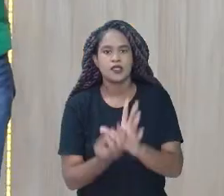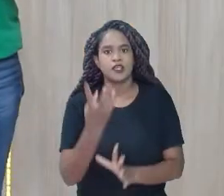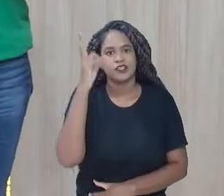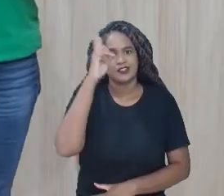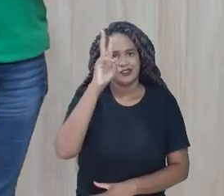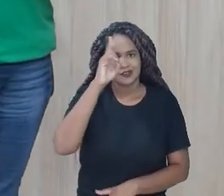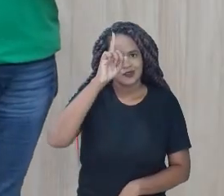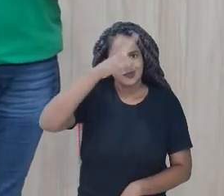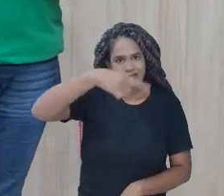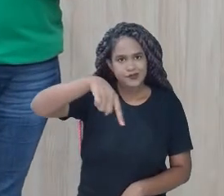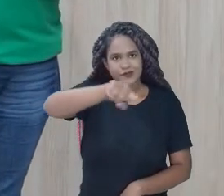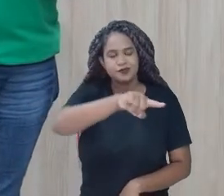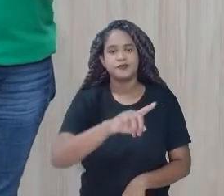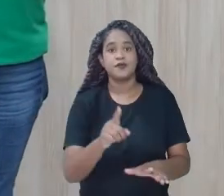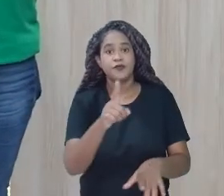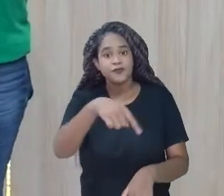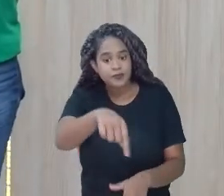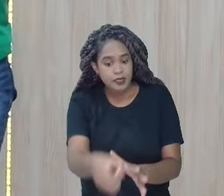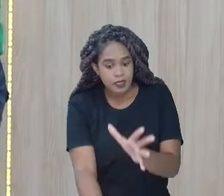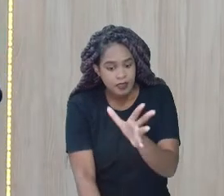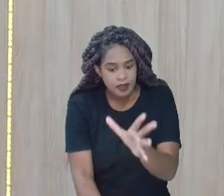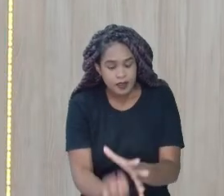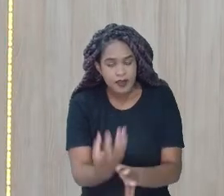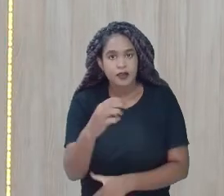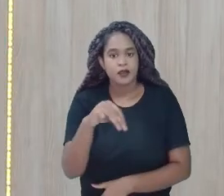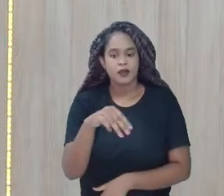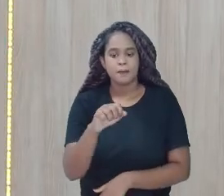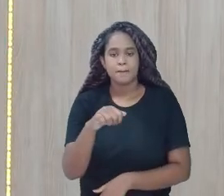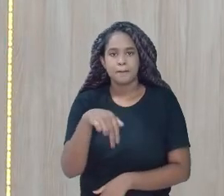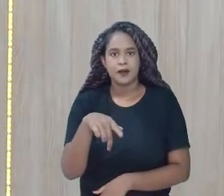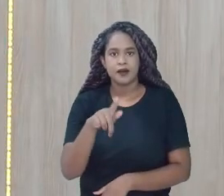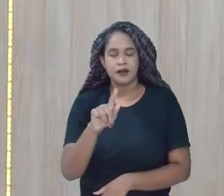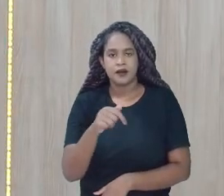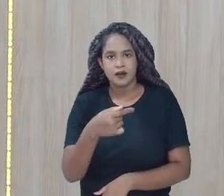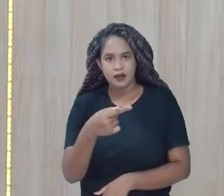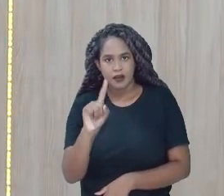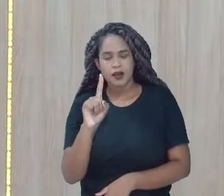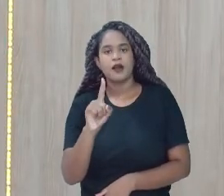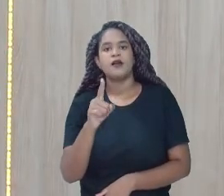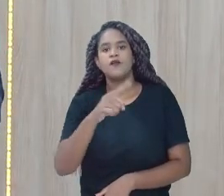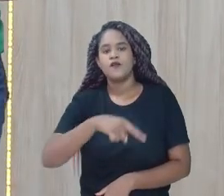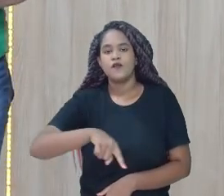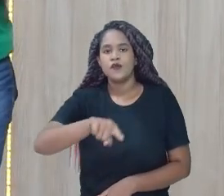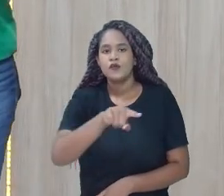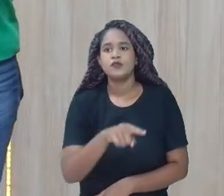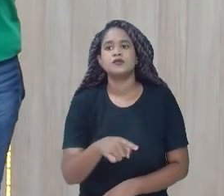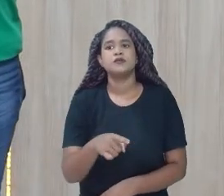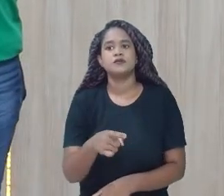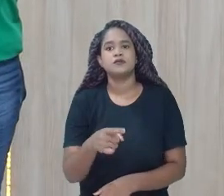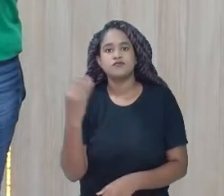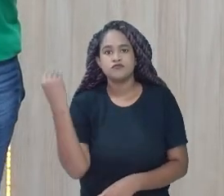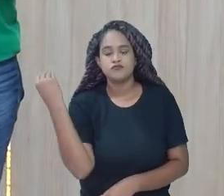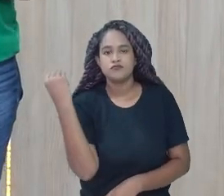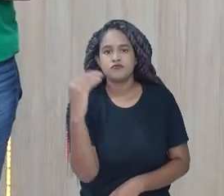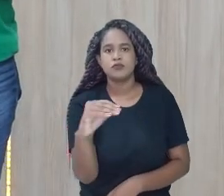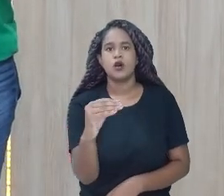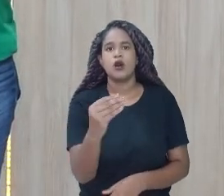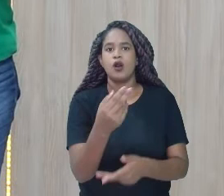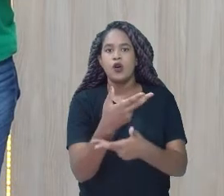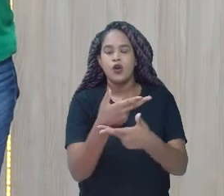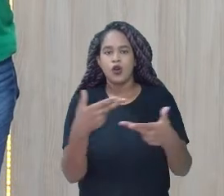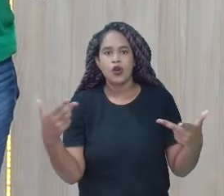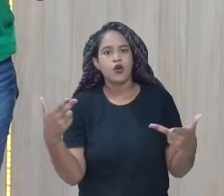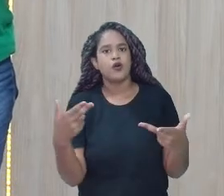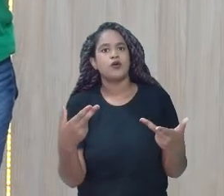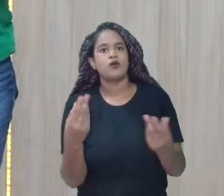um mangá. E aí vocês colocam, né, esses elementos como escrever da forma que é escrito lá